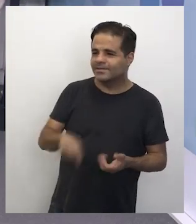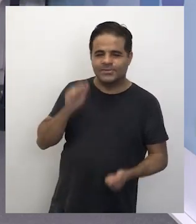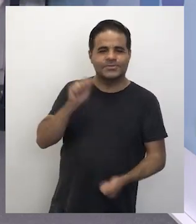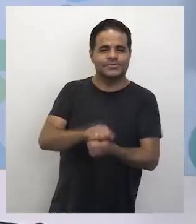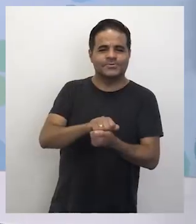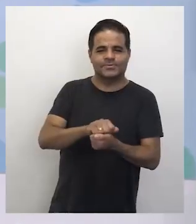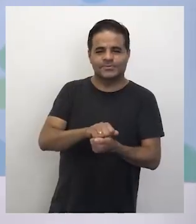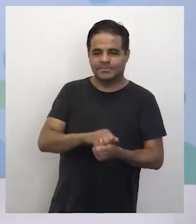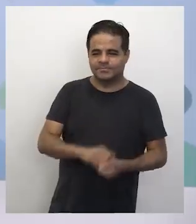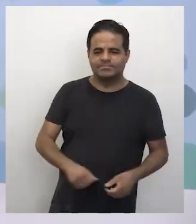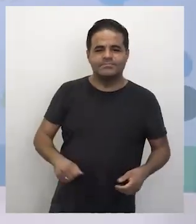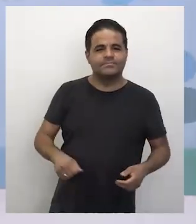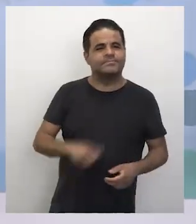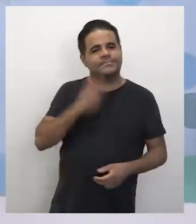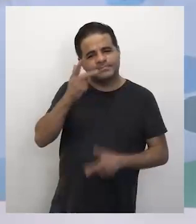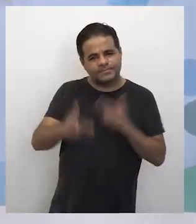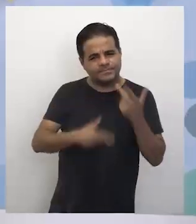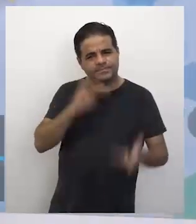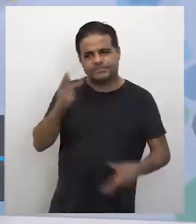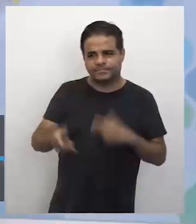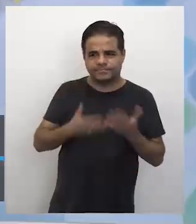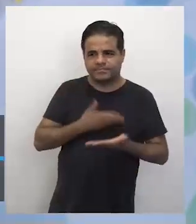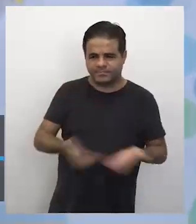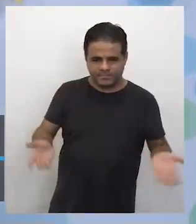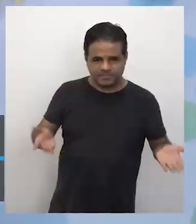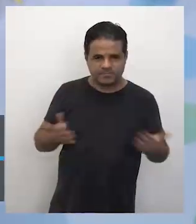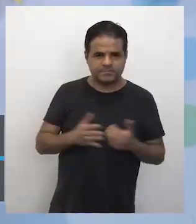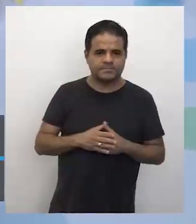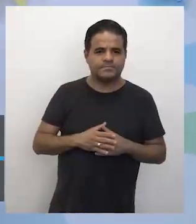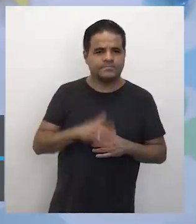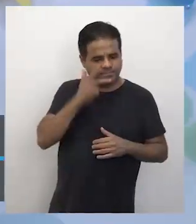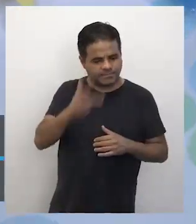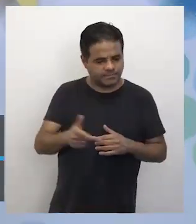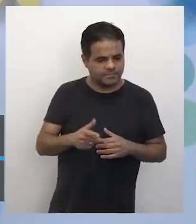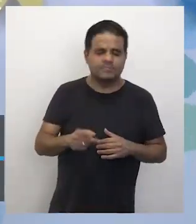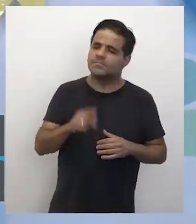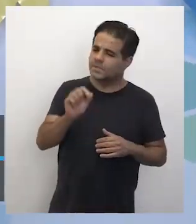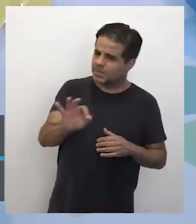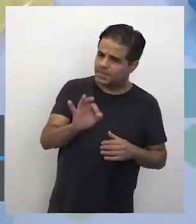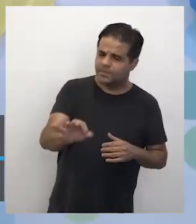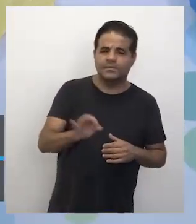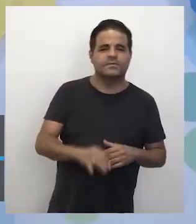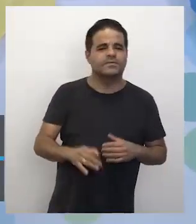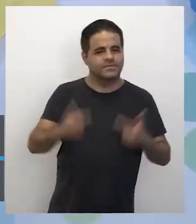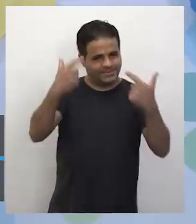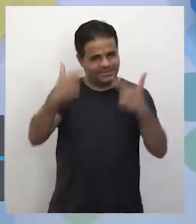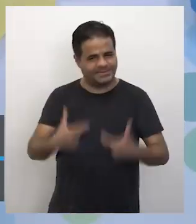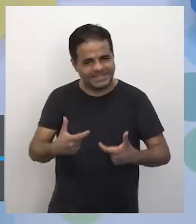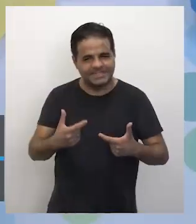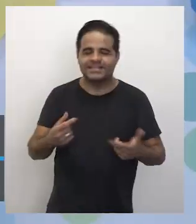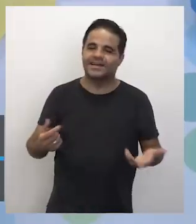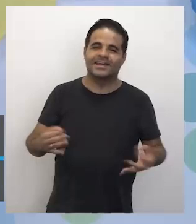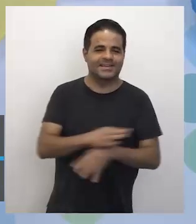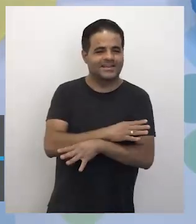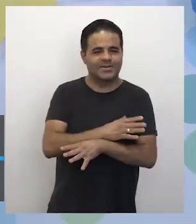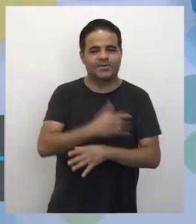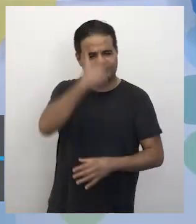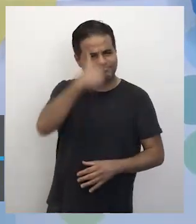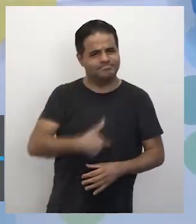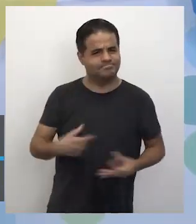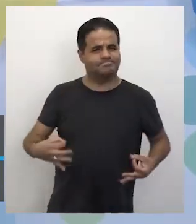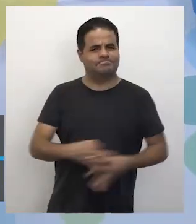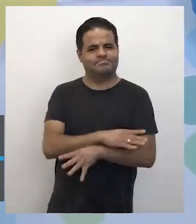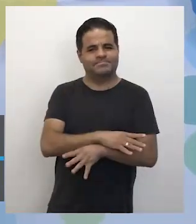Beleza. Ele fala assim, né, como se fosse bonito, cara. Bonito pra caramba, né? Mas Vem que dói! Olha, eu tô aqui. Fala, meus